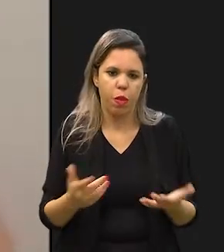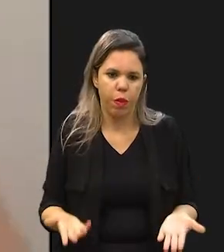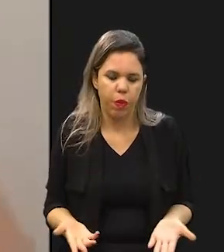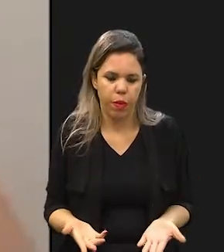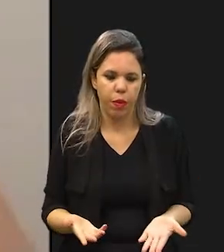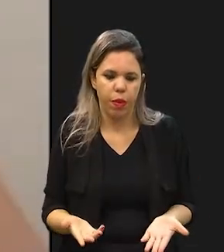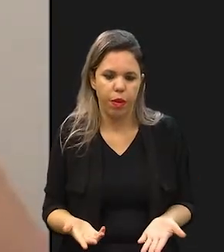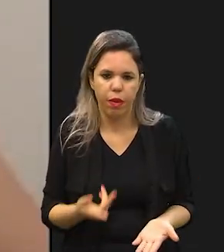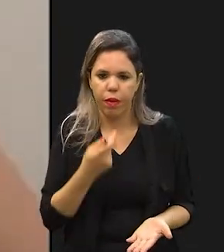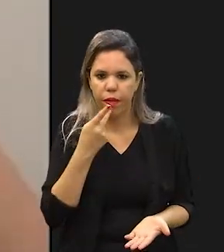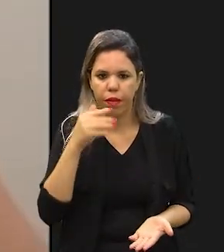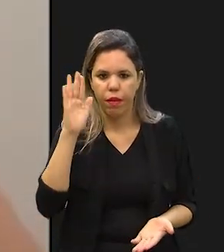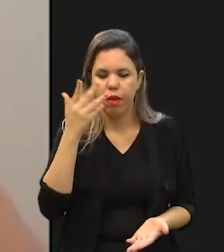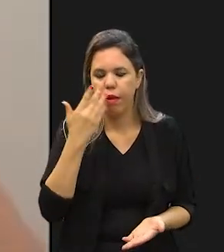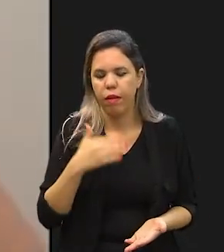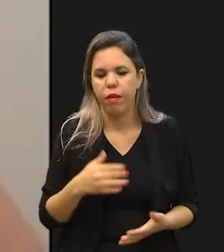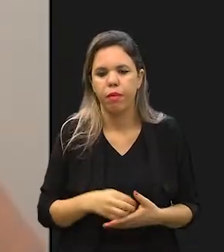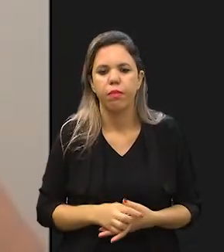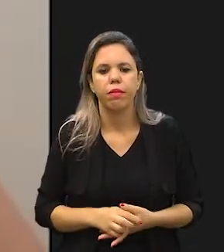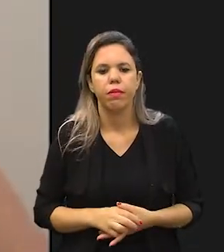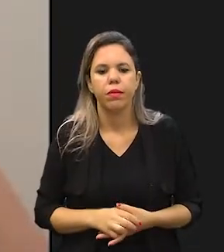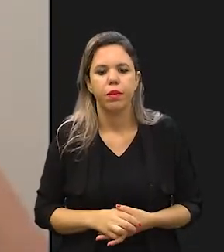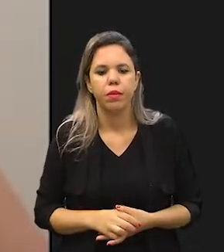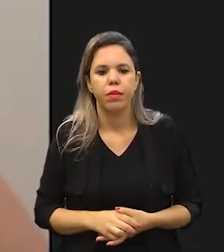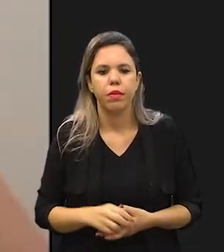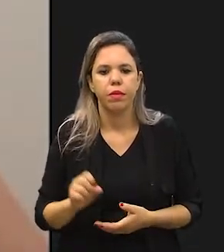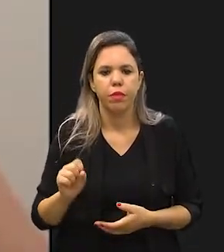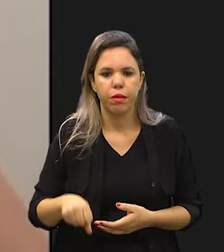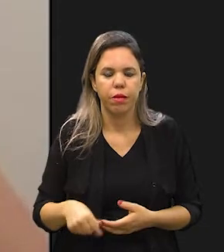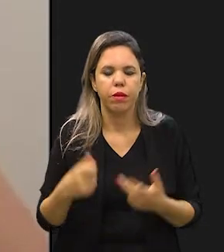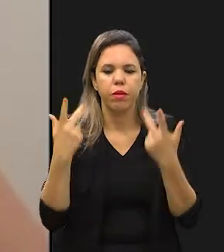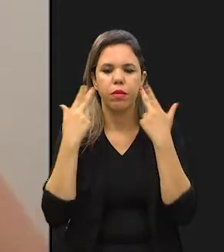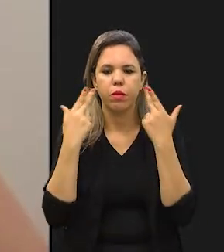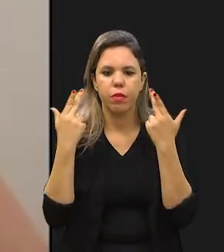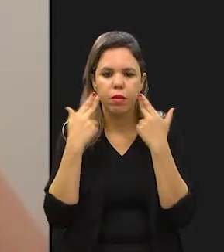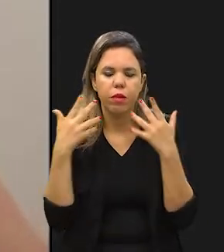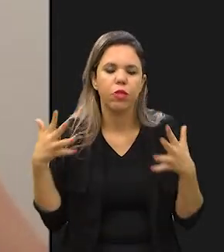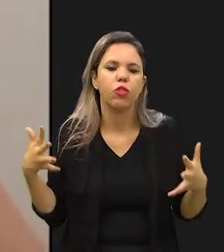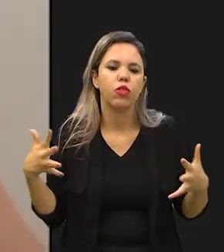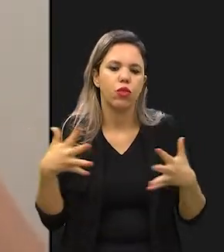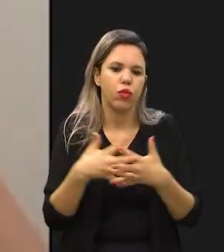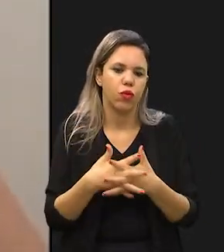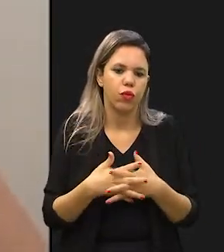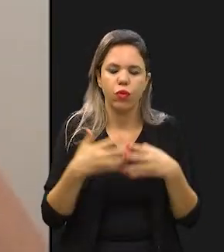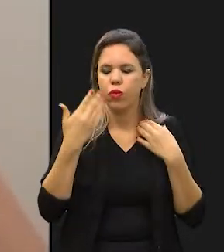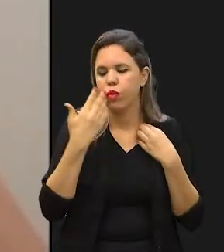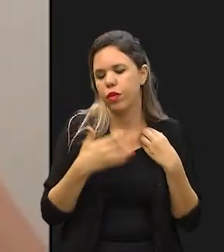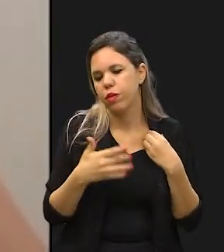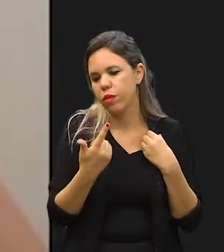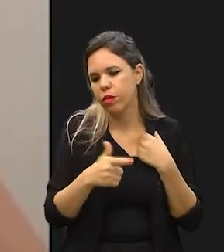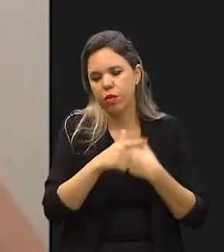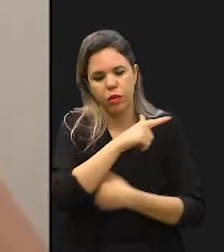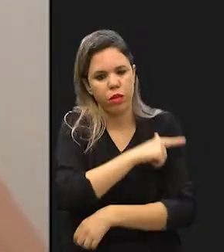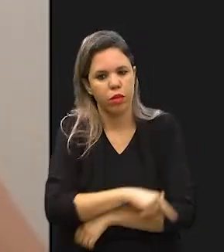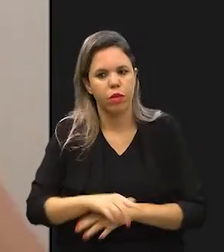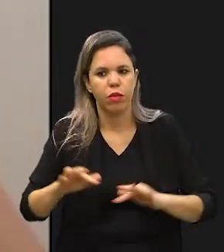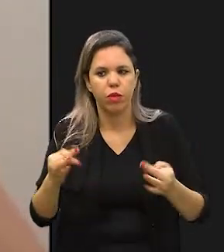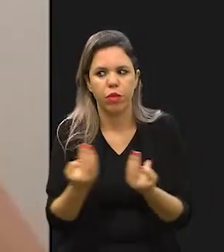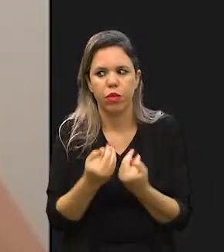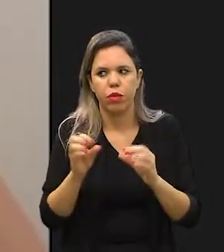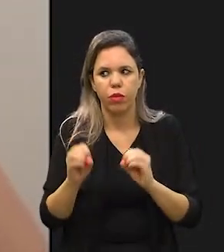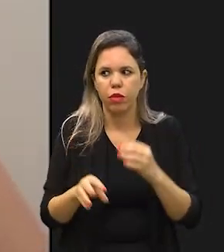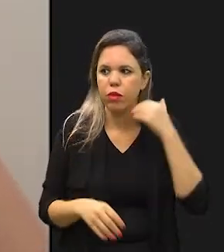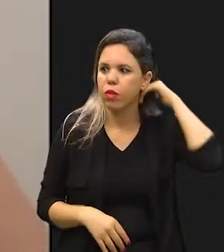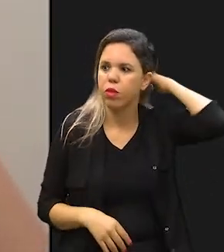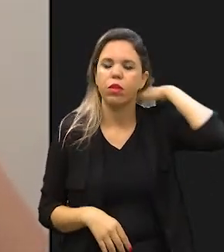Isso falando até mais da criança mesmo. Então, sim, é muito comum ser confundido com aquela criança que é mal educada, que os pais não